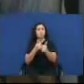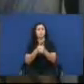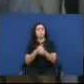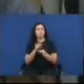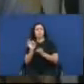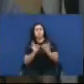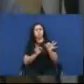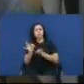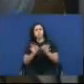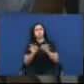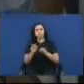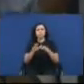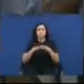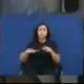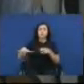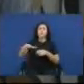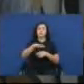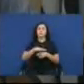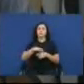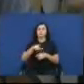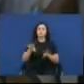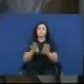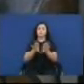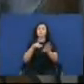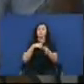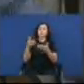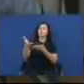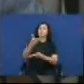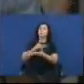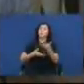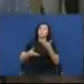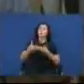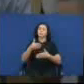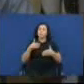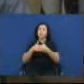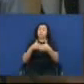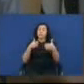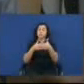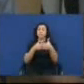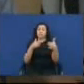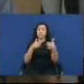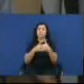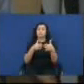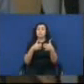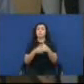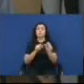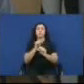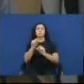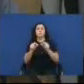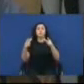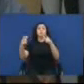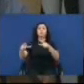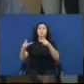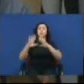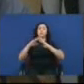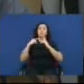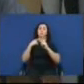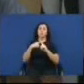área da FAAL. Há uma permuta também, um imbróglio complicado, que é uma permuta de uma área com a